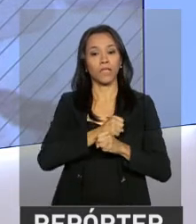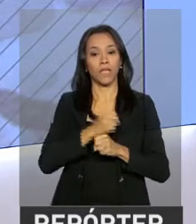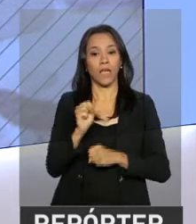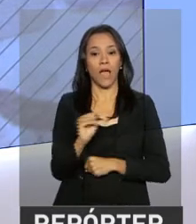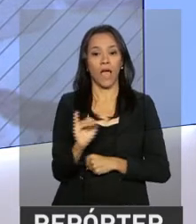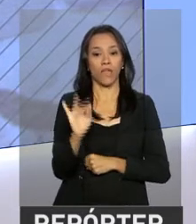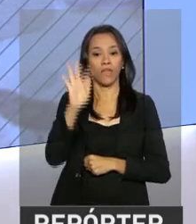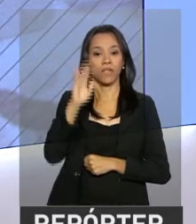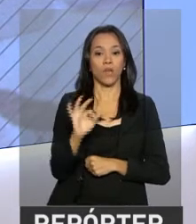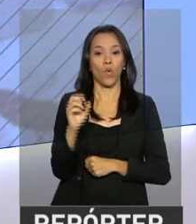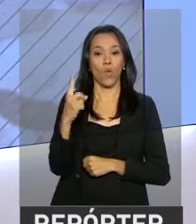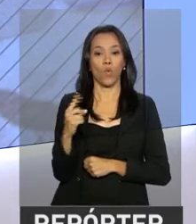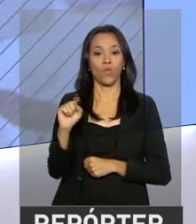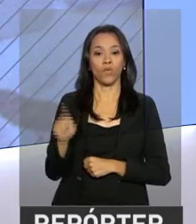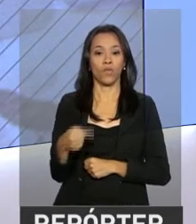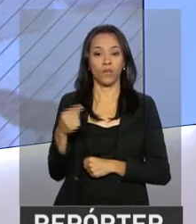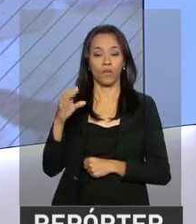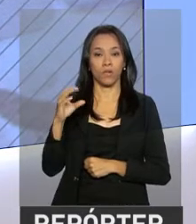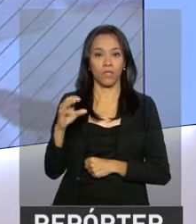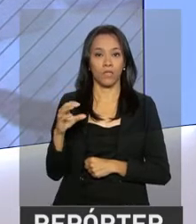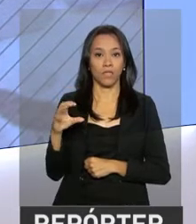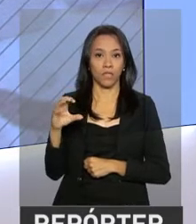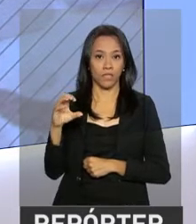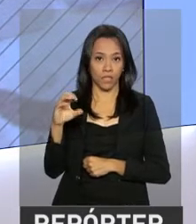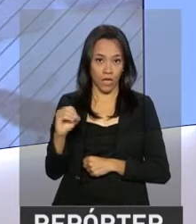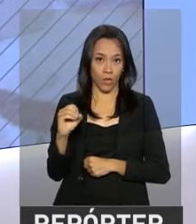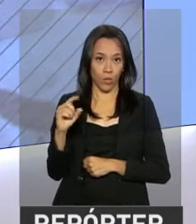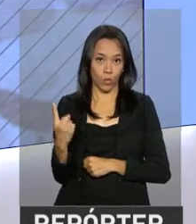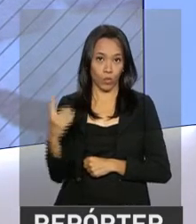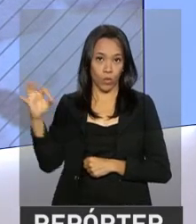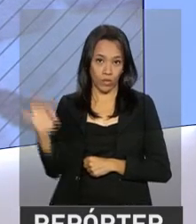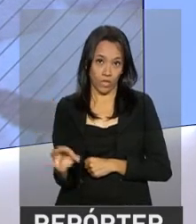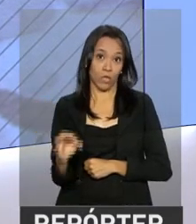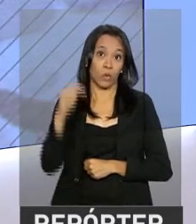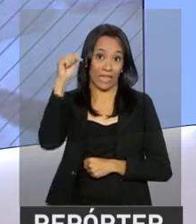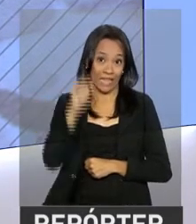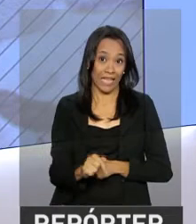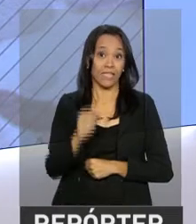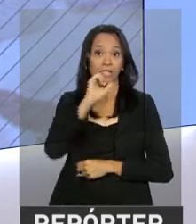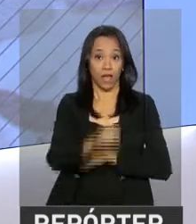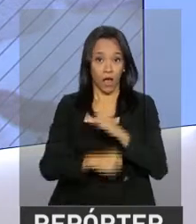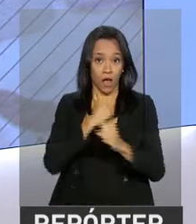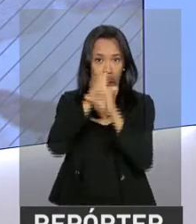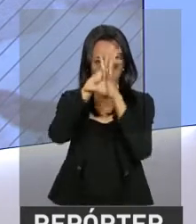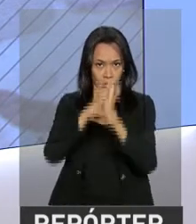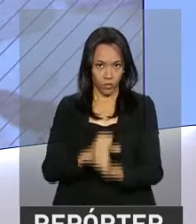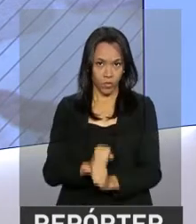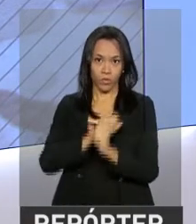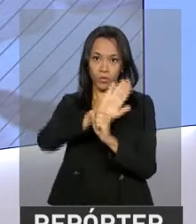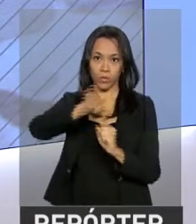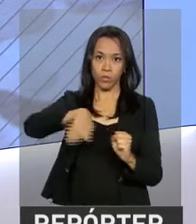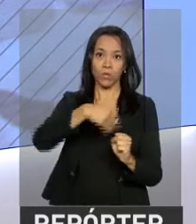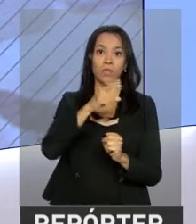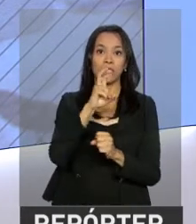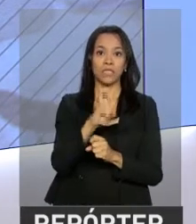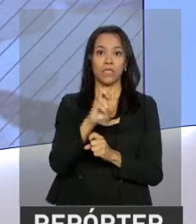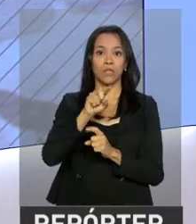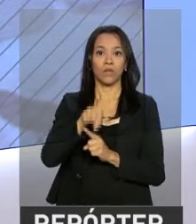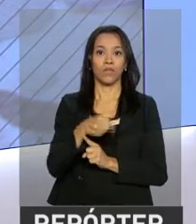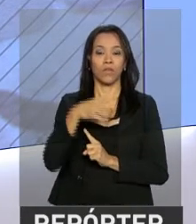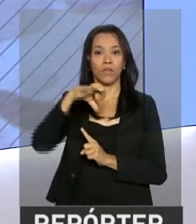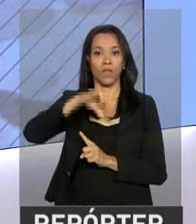medido em 1,01 por cento no acumulado deste ano a inflação está em